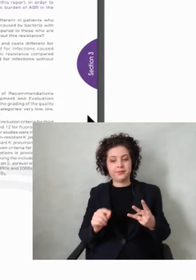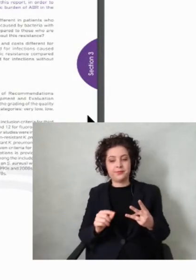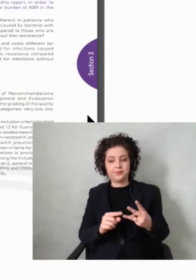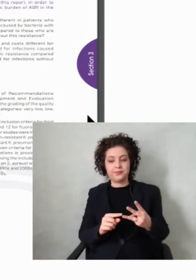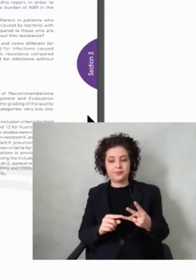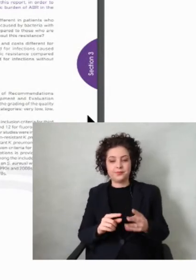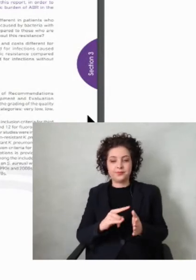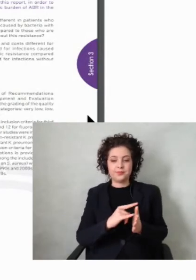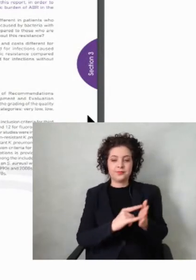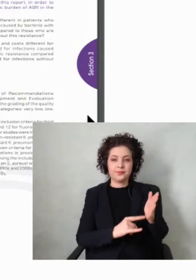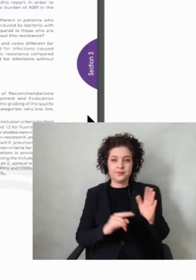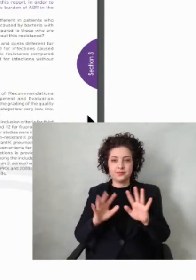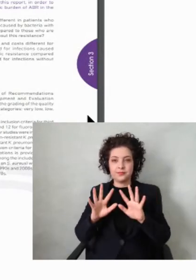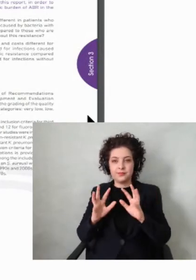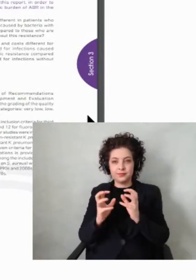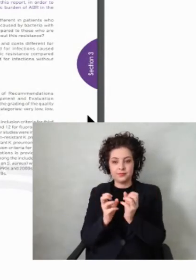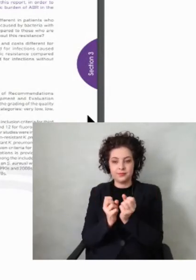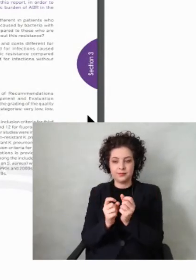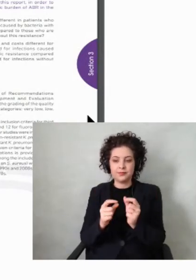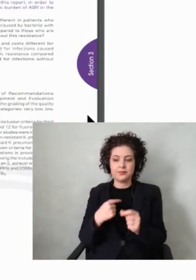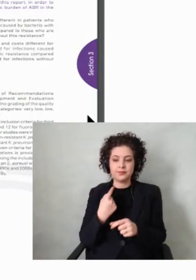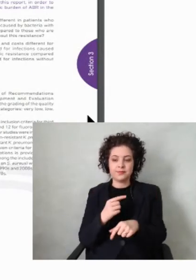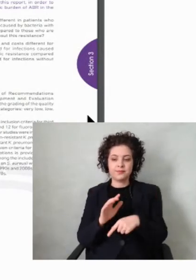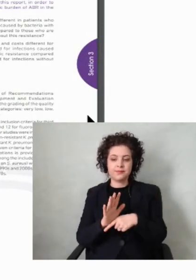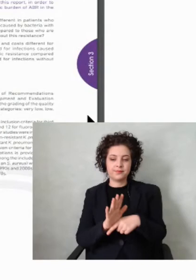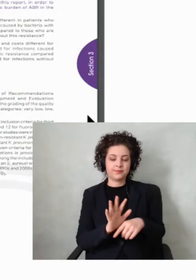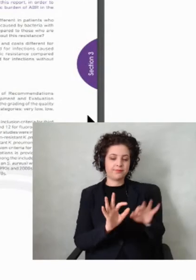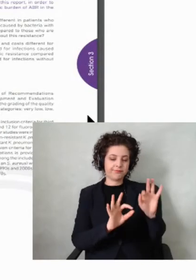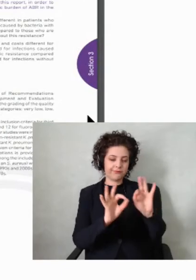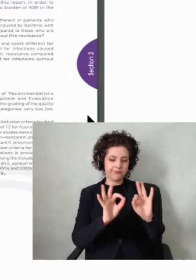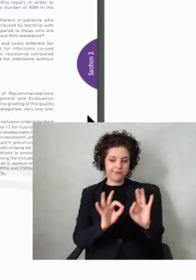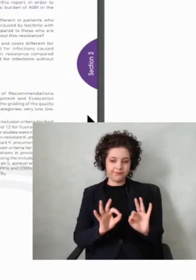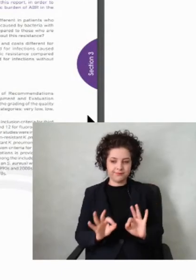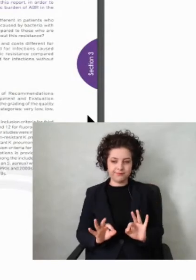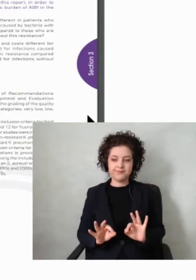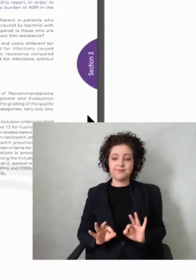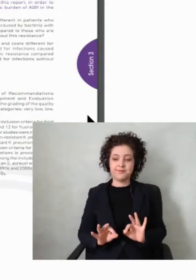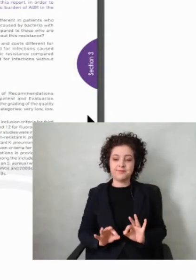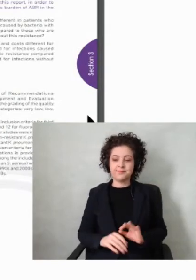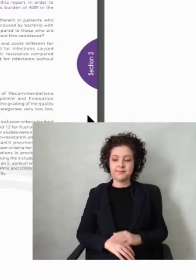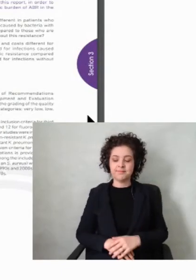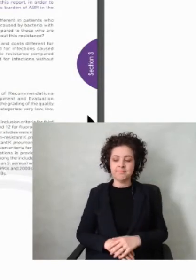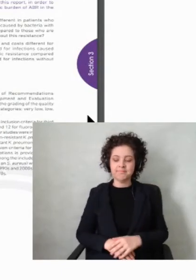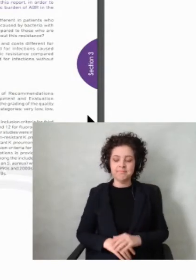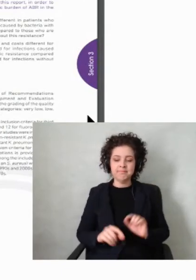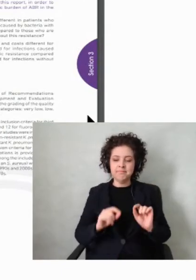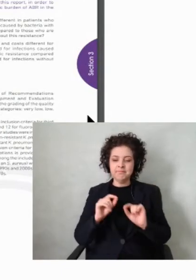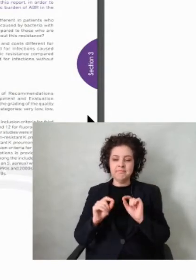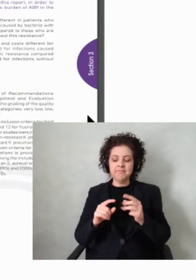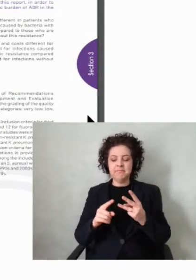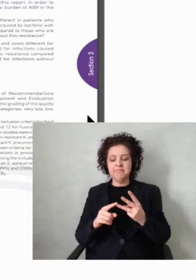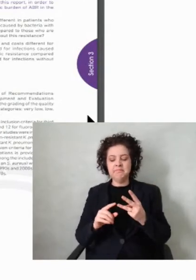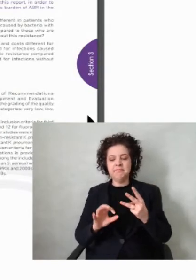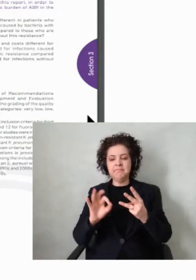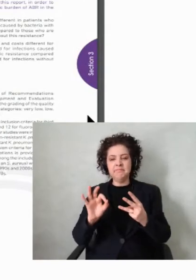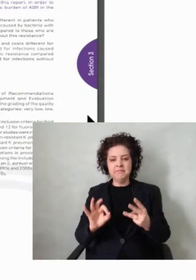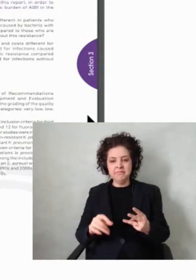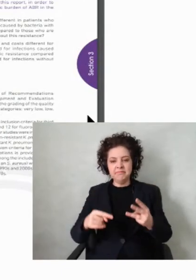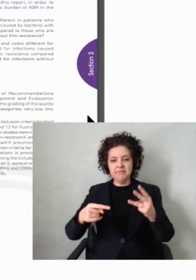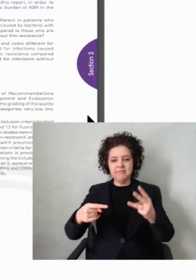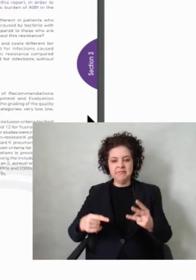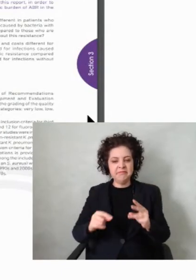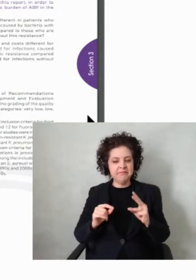Organização Mundial de Saúde, a gente ajudou na sua confecção, que é a discussão da resistência